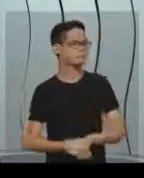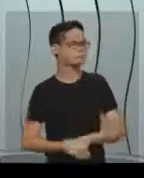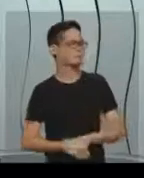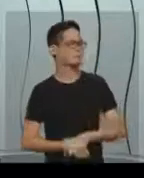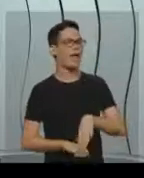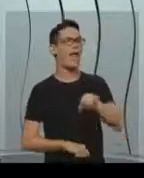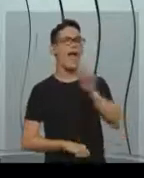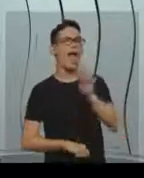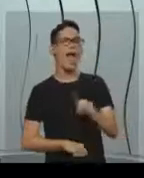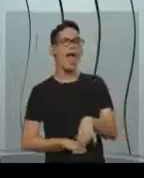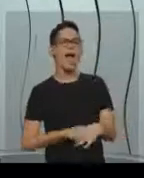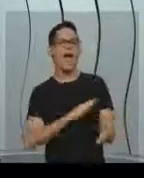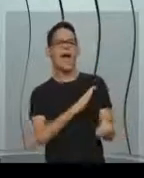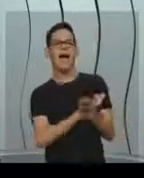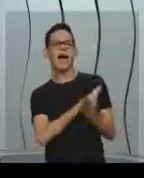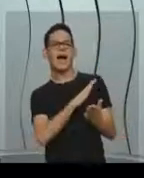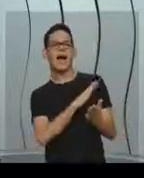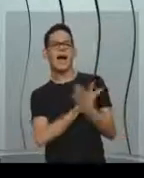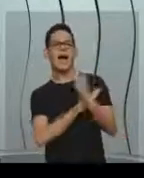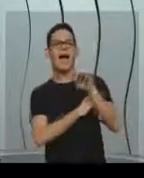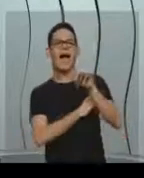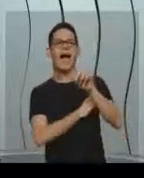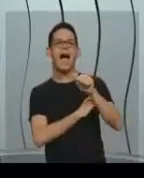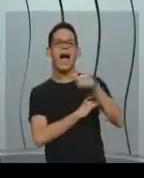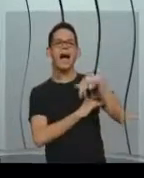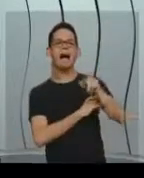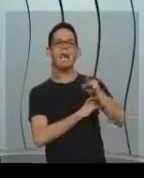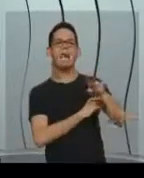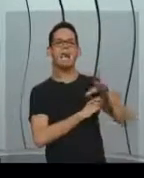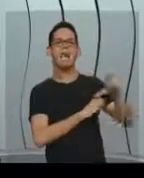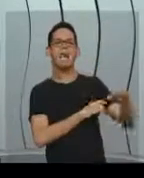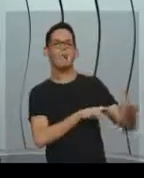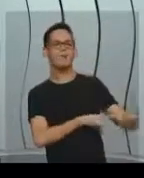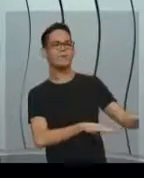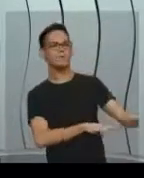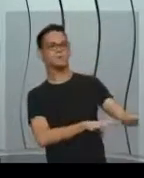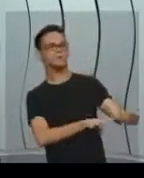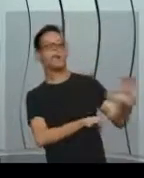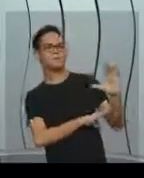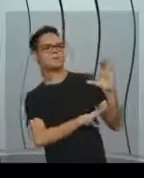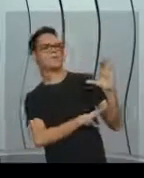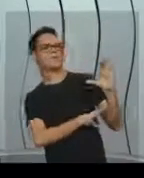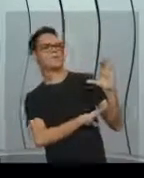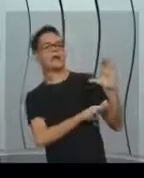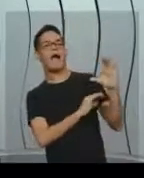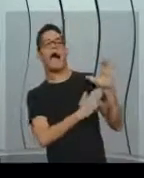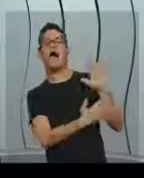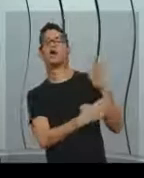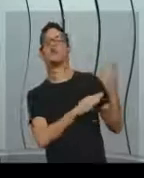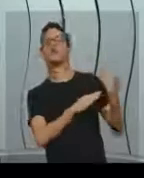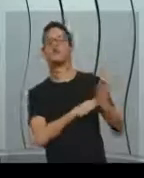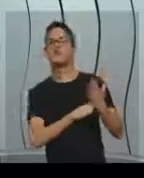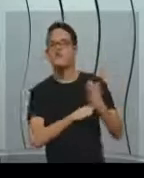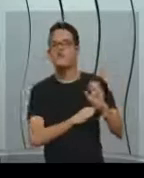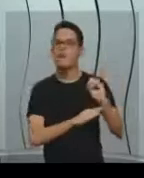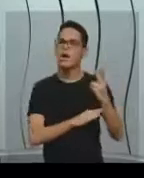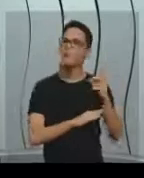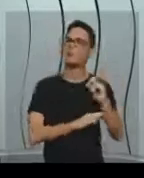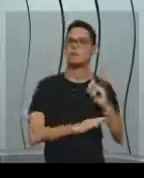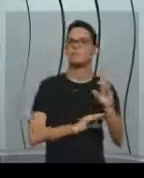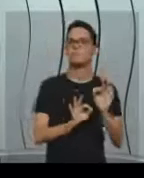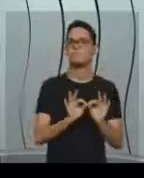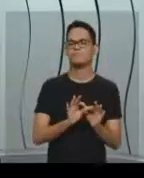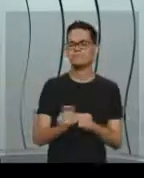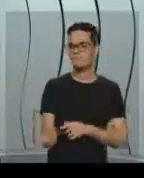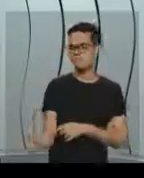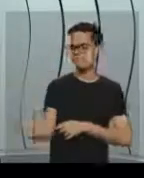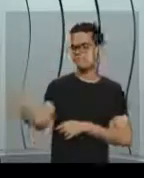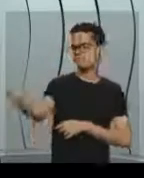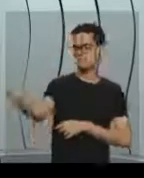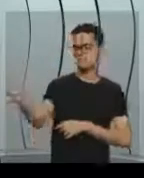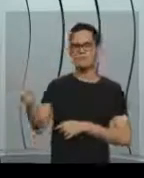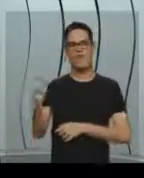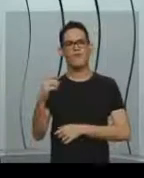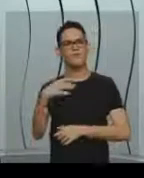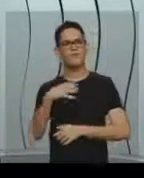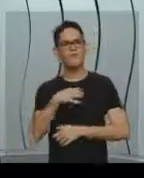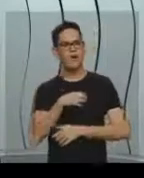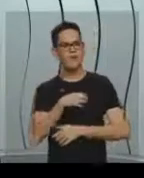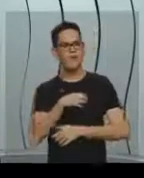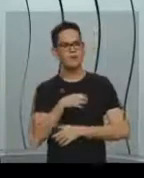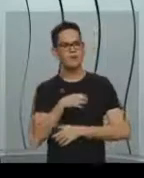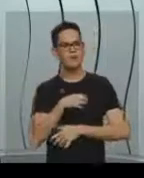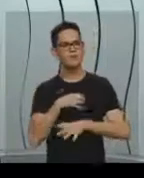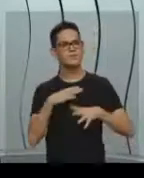foi o ângulo que eu tirei, bobo. Um ângulo favorece ou desfavorece demais a pessoa. Então, todos